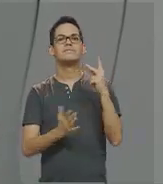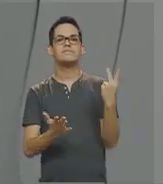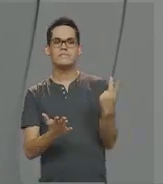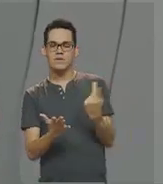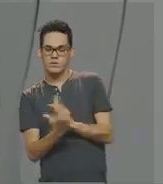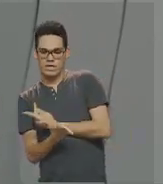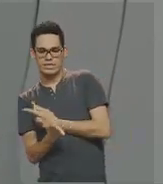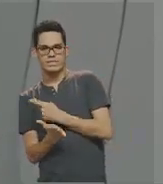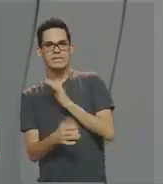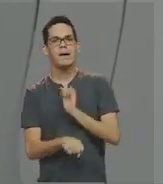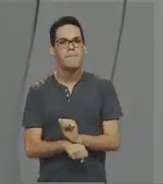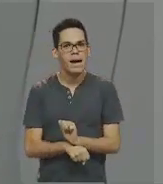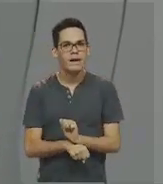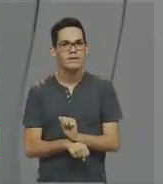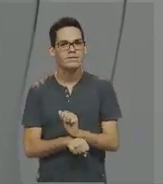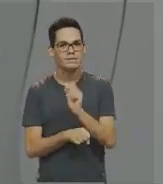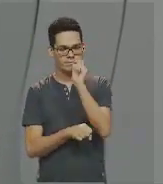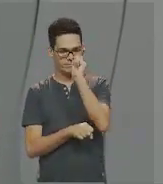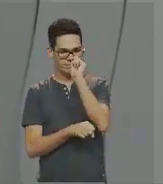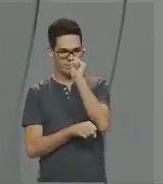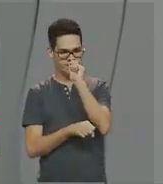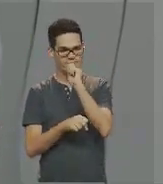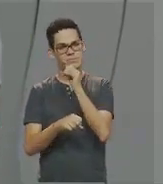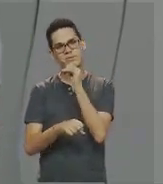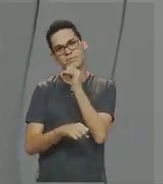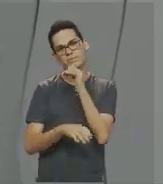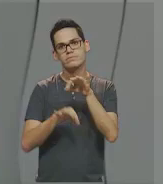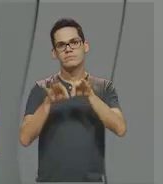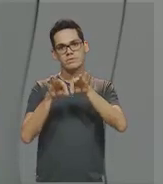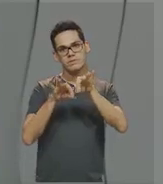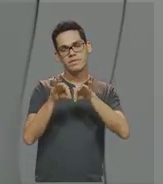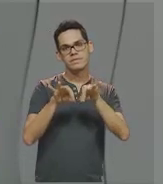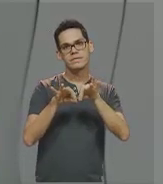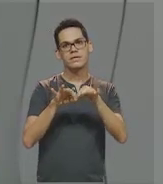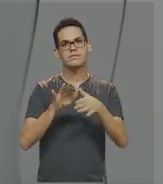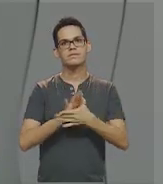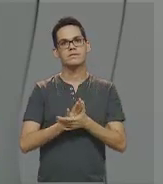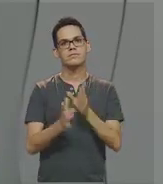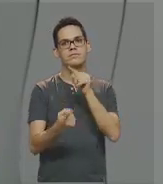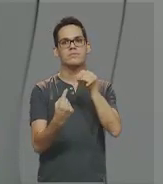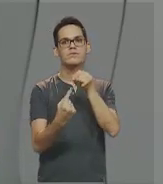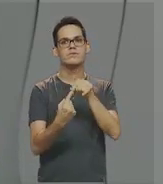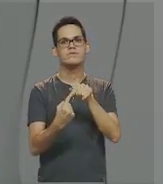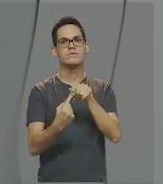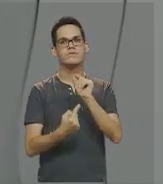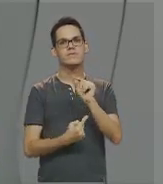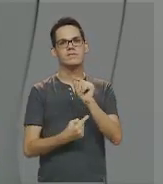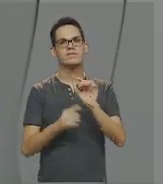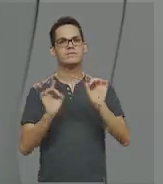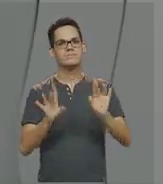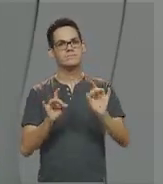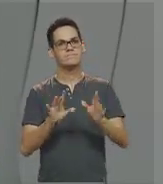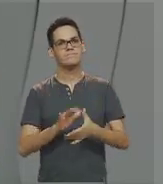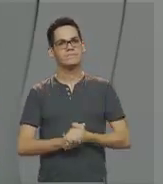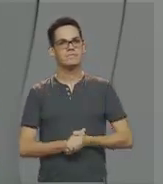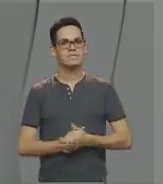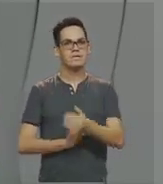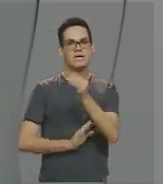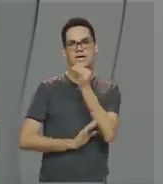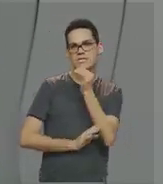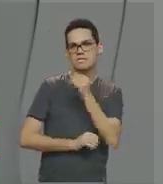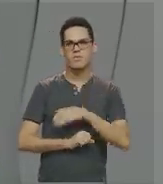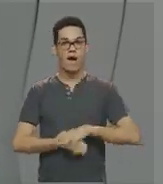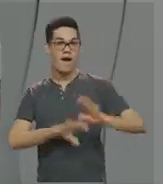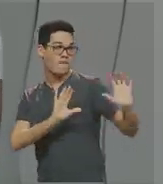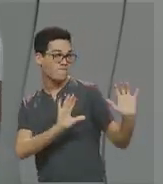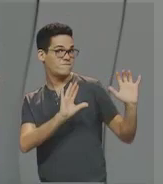acabar. Então, elas vão estar ali organizadas por um sentido e um objetivo específico, Então, pode ser uma